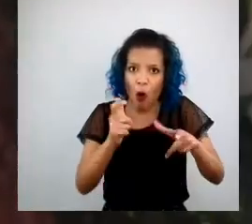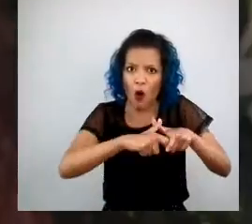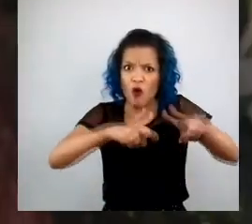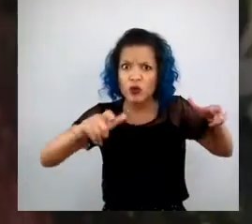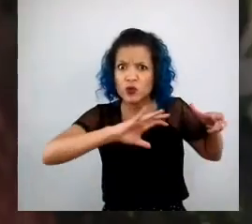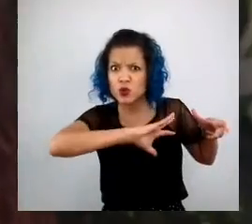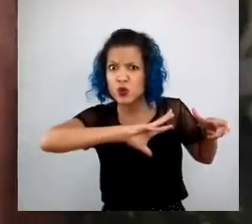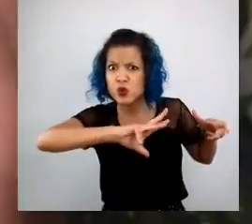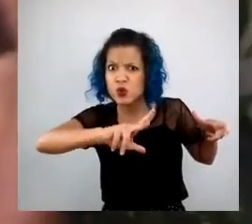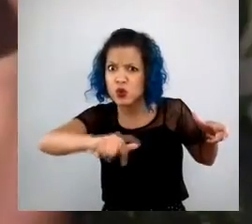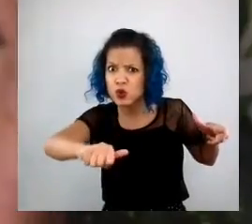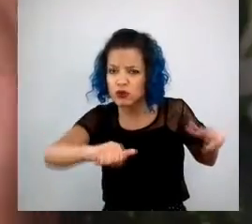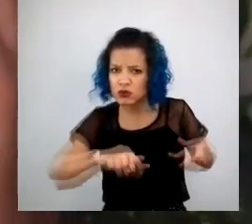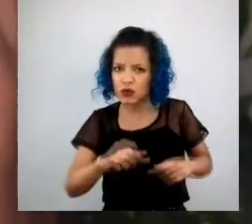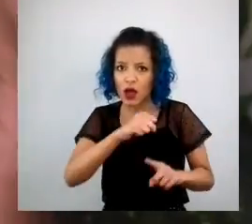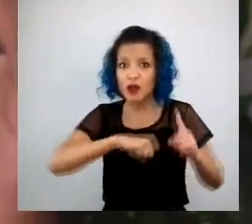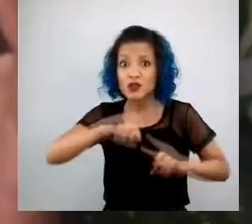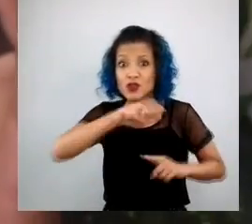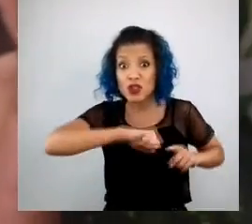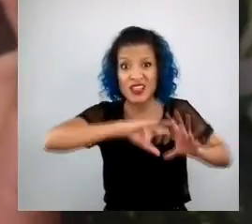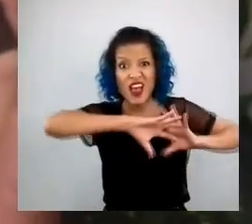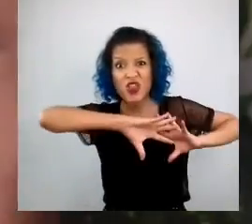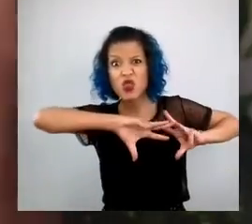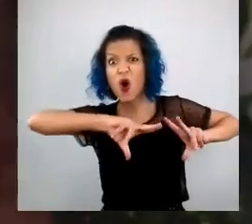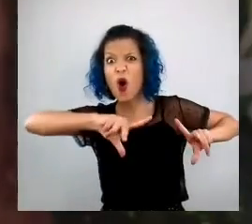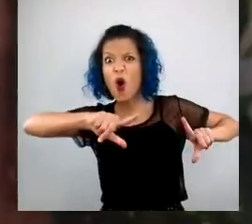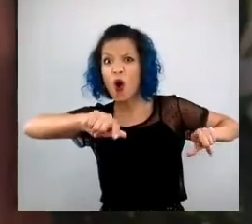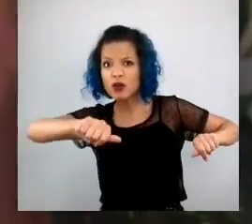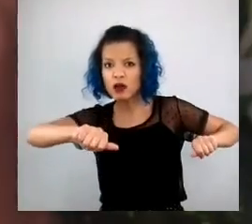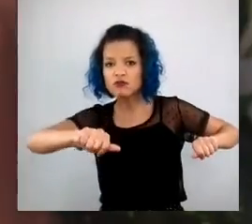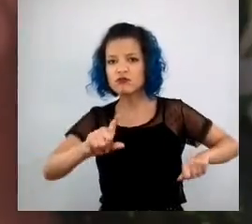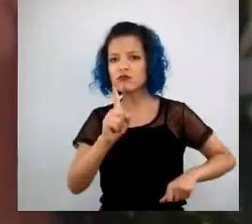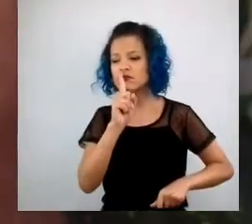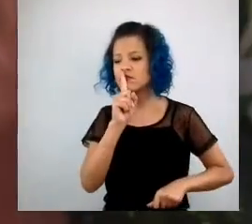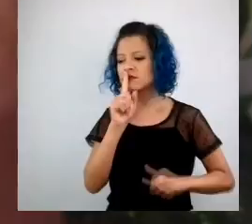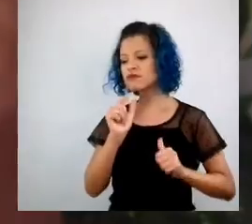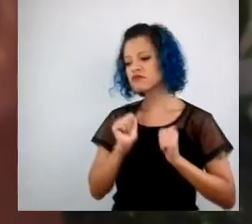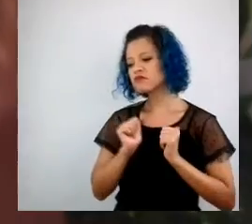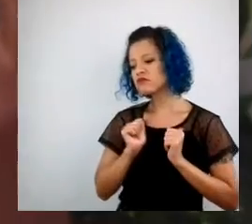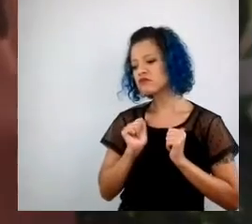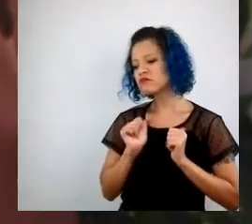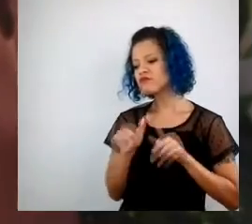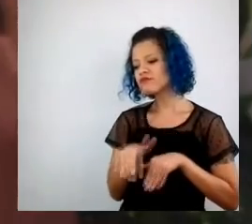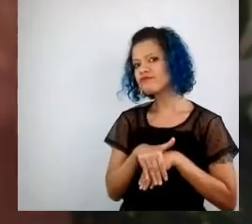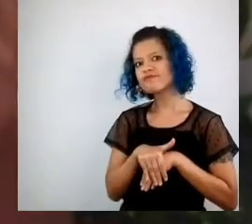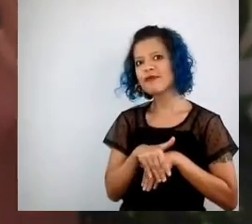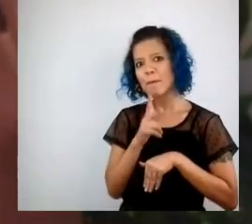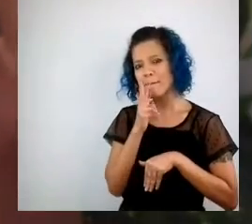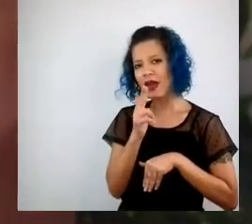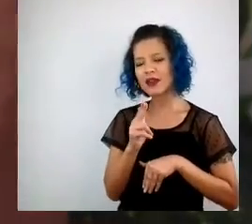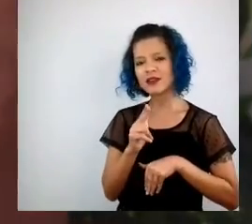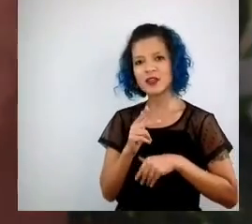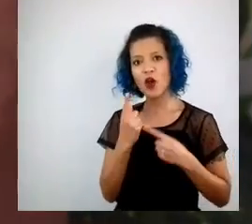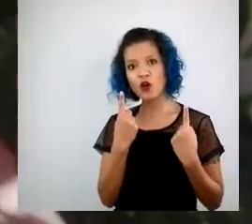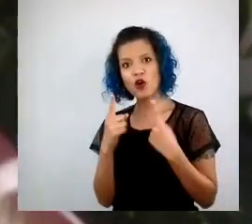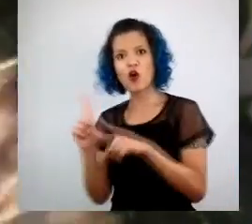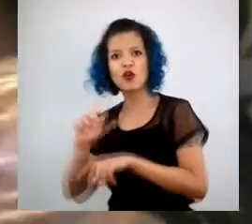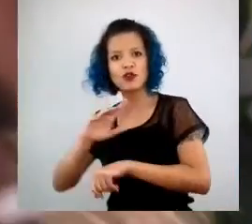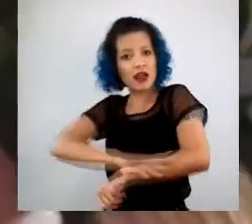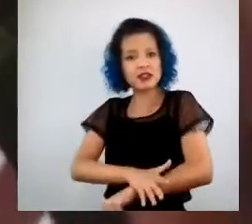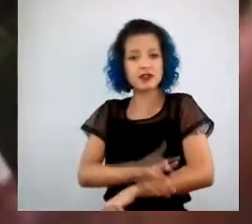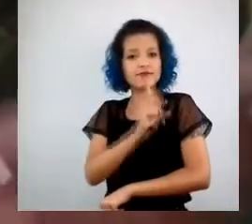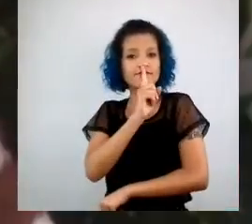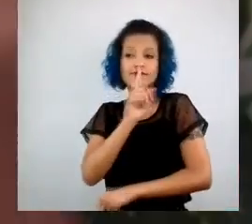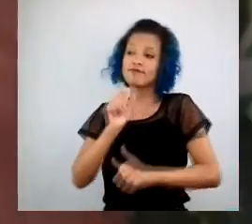quando a sociedade inteira é omissa, ou não toma atitudes concretas antirracistas, frente a